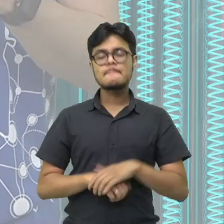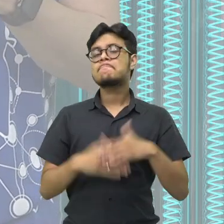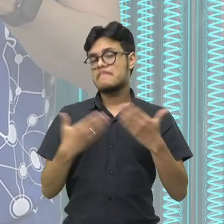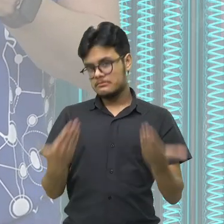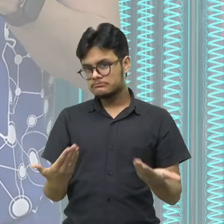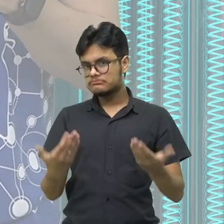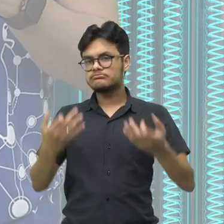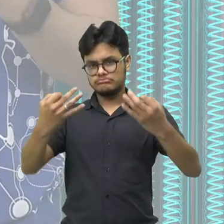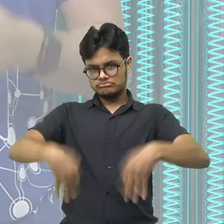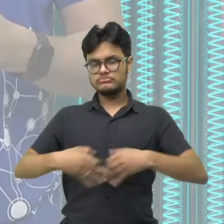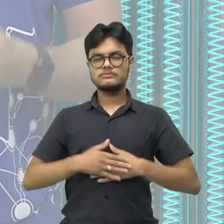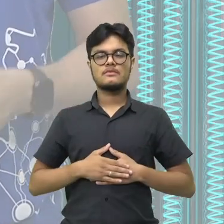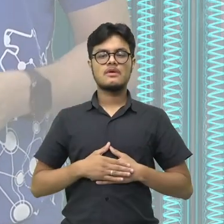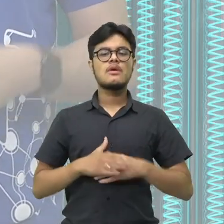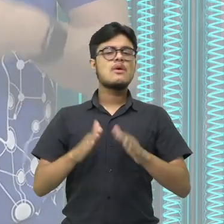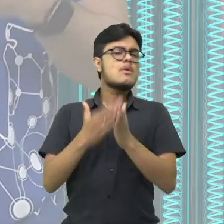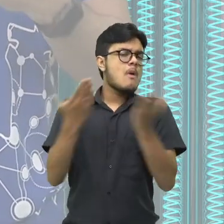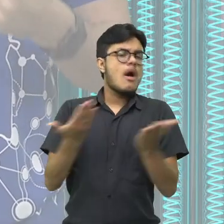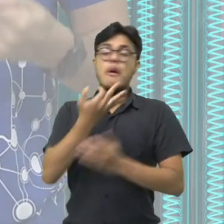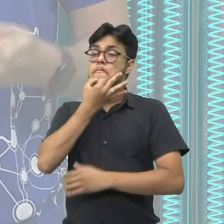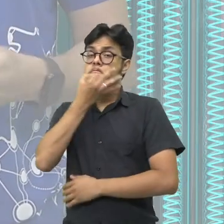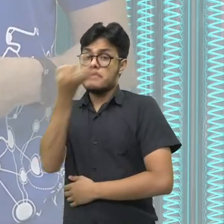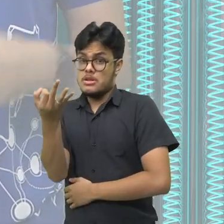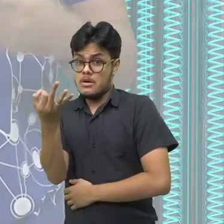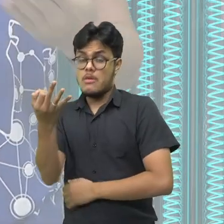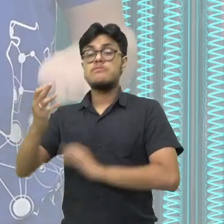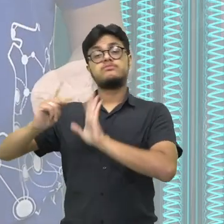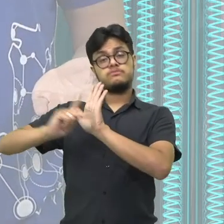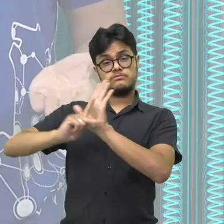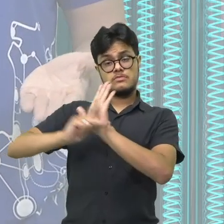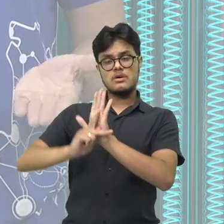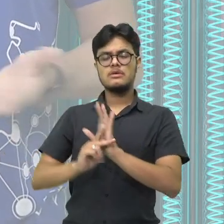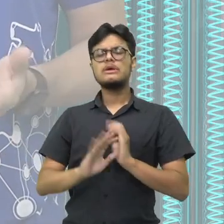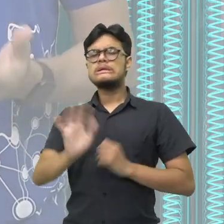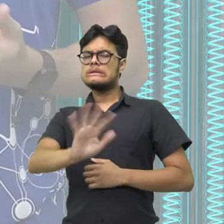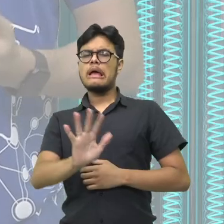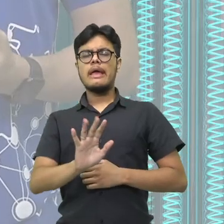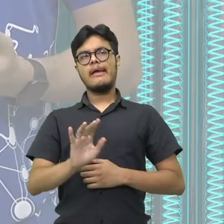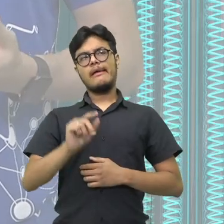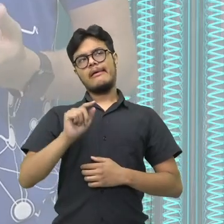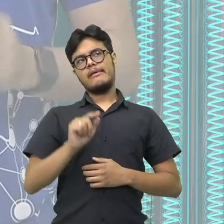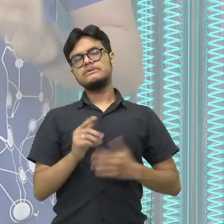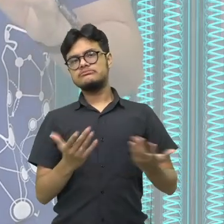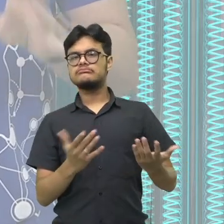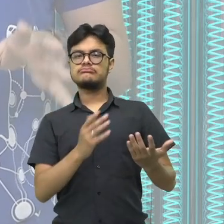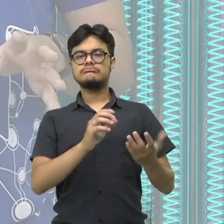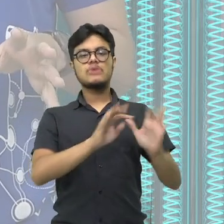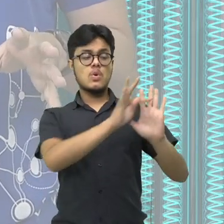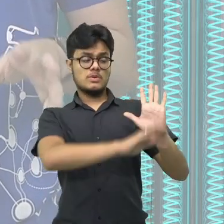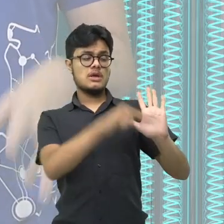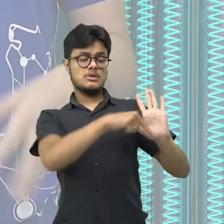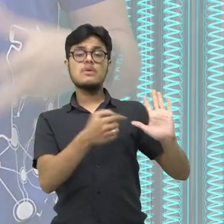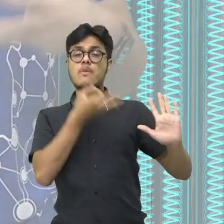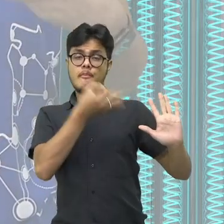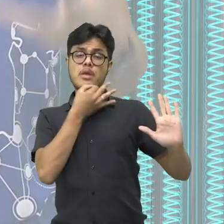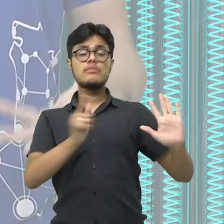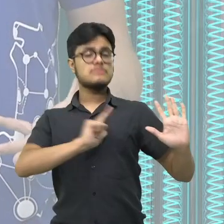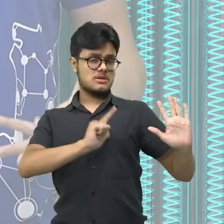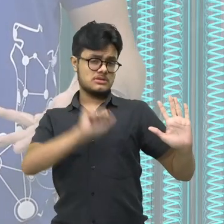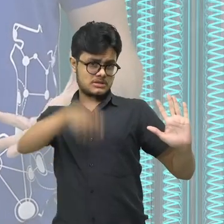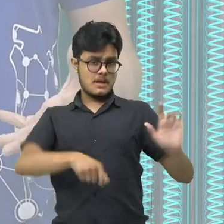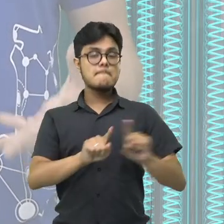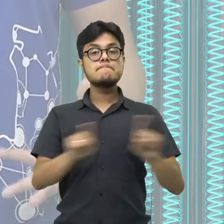valor que vai mostrar ali o juízo de valor, uma opinião. Não que no texto argumentativo não tenha uma opinião, mas no texto apreciativo a gente